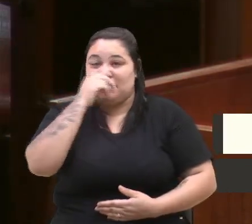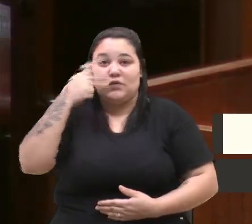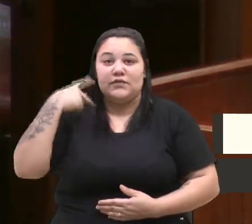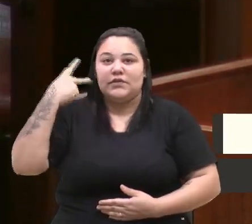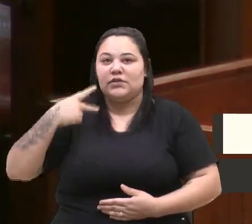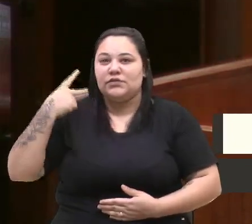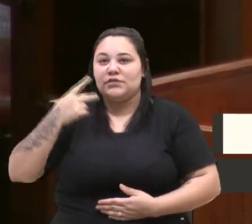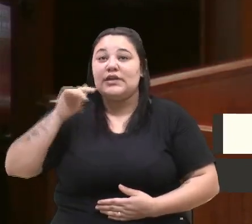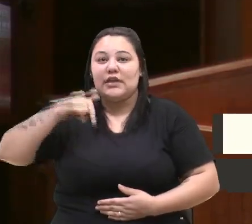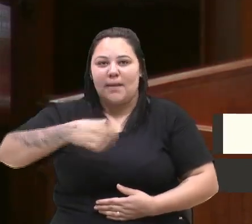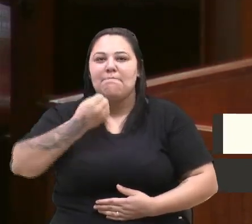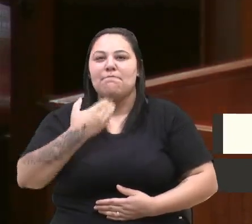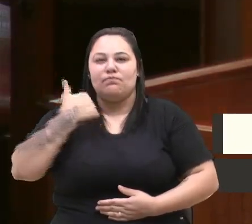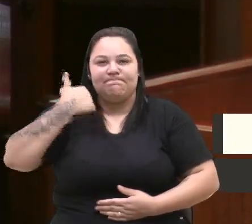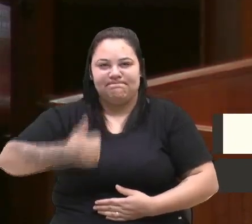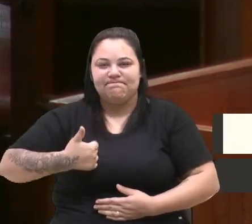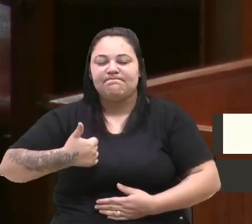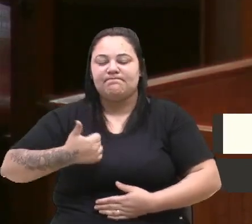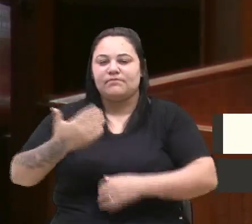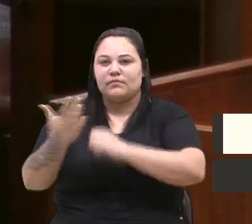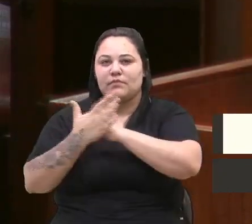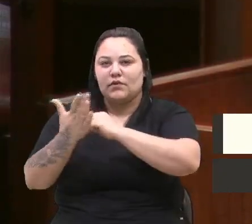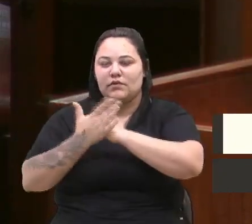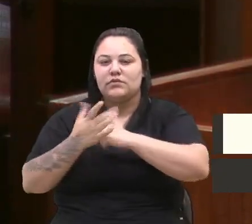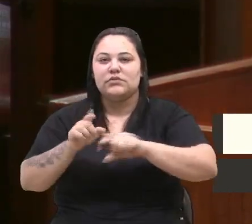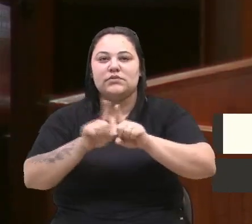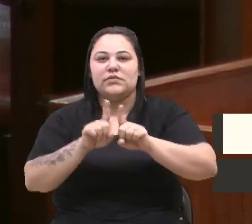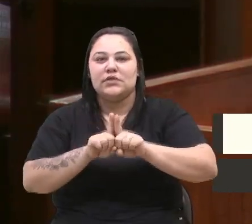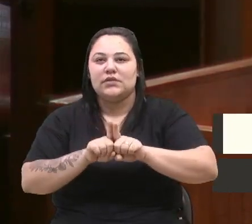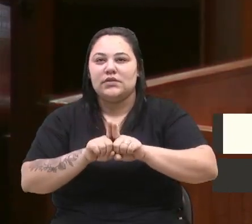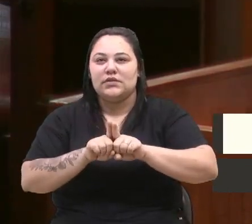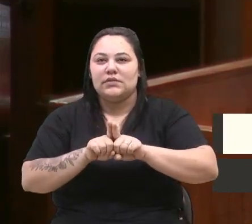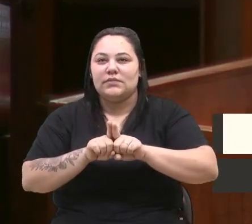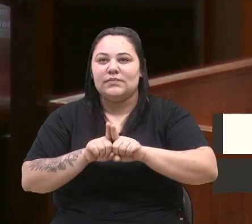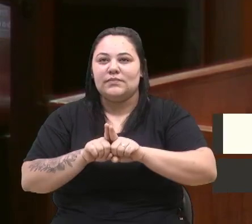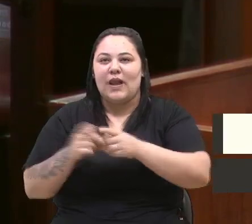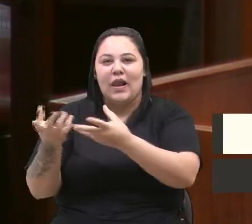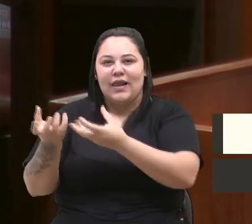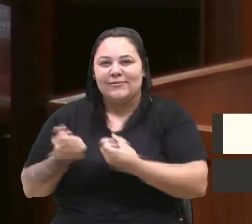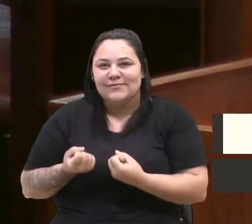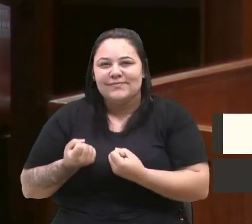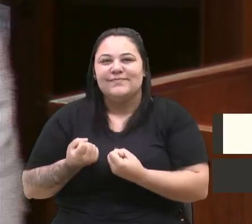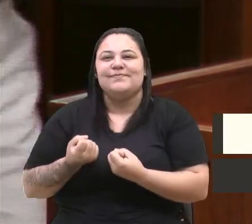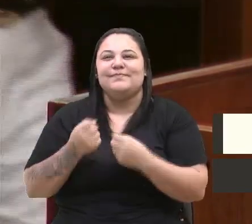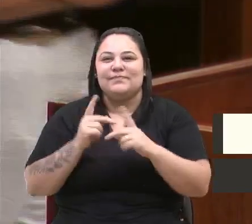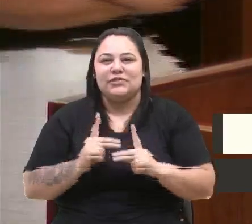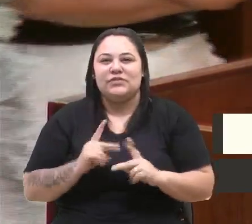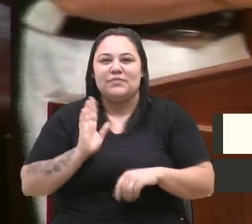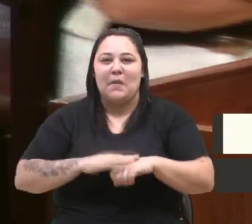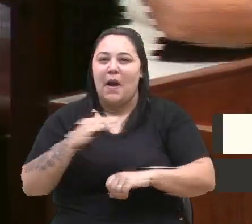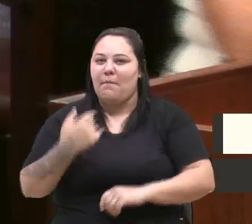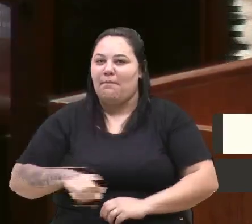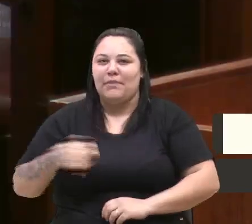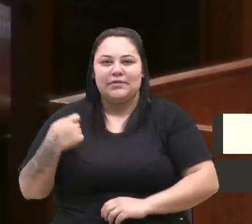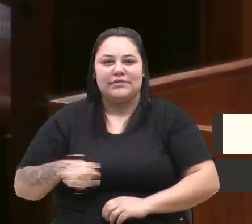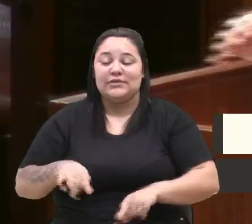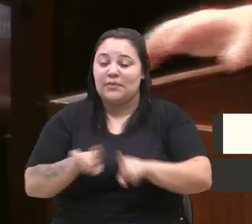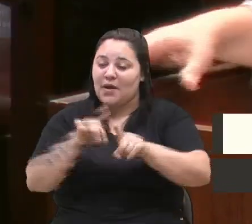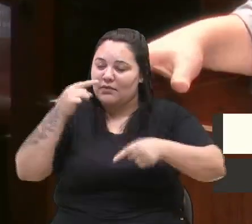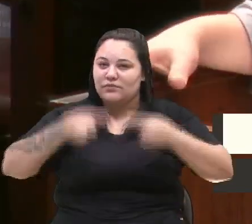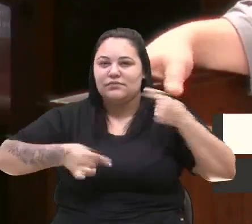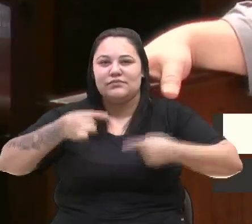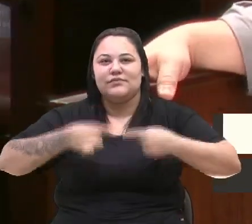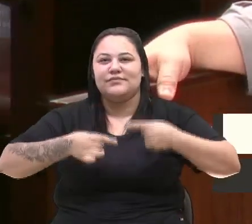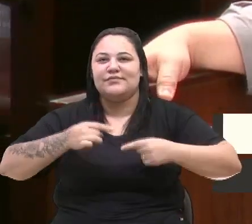aqui funciona para nos ajudar, para acolher as pessoas que mais precisam e também debater esses